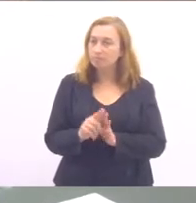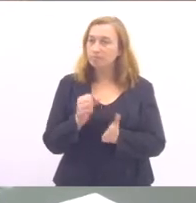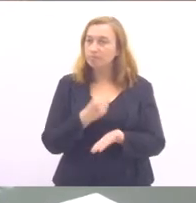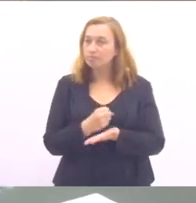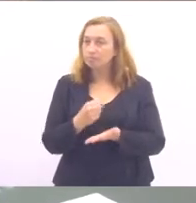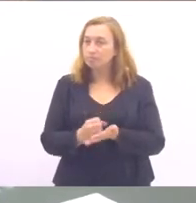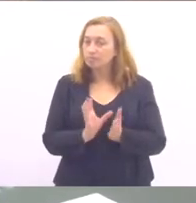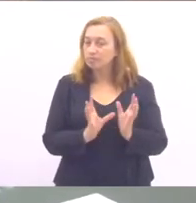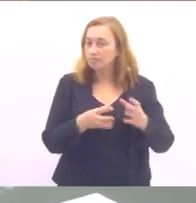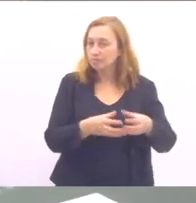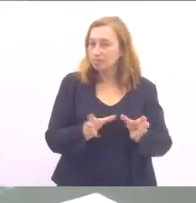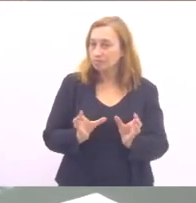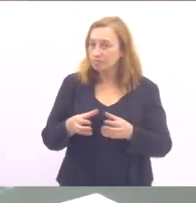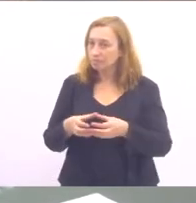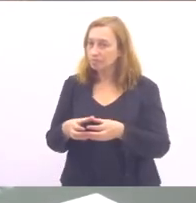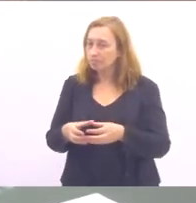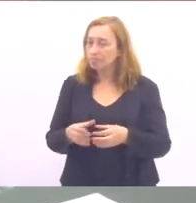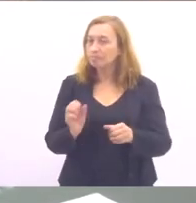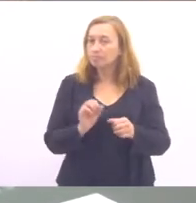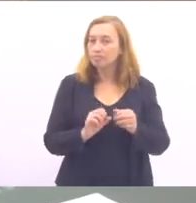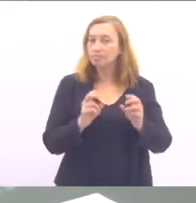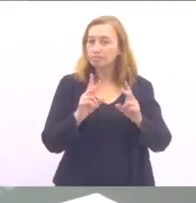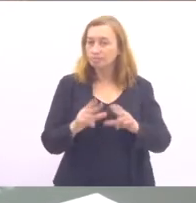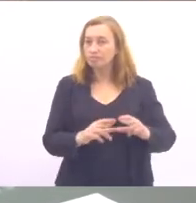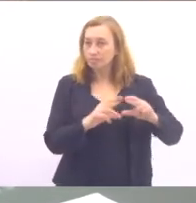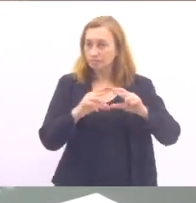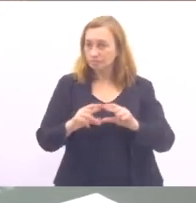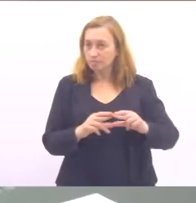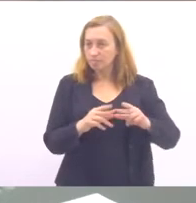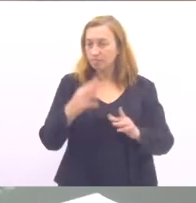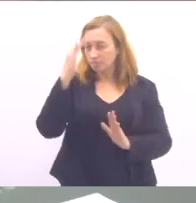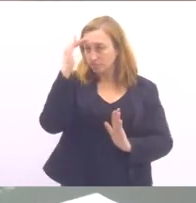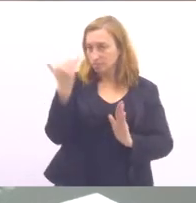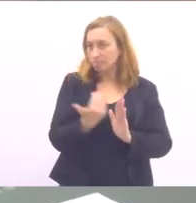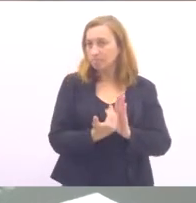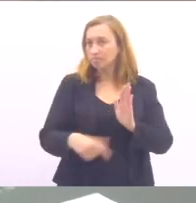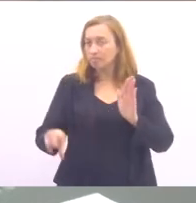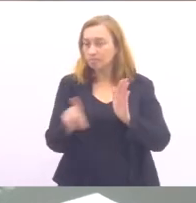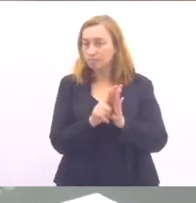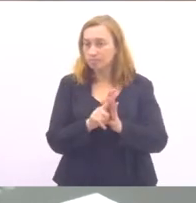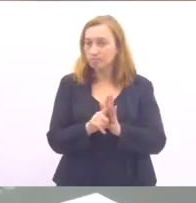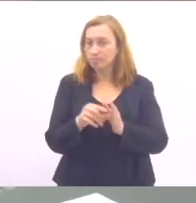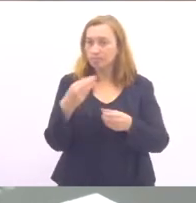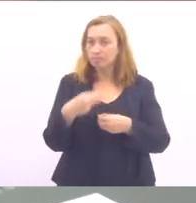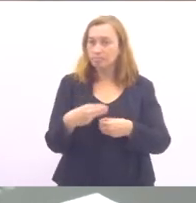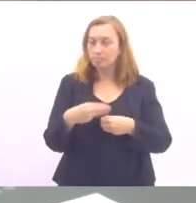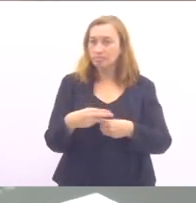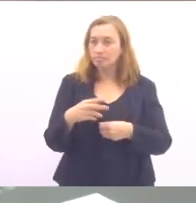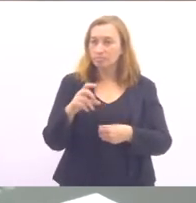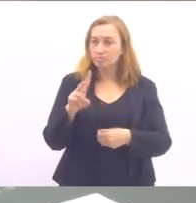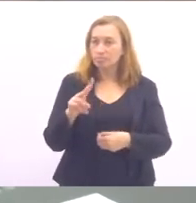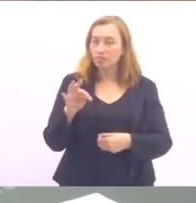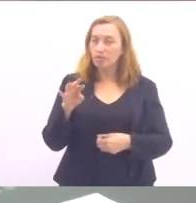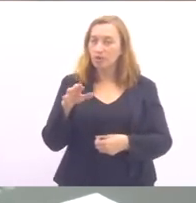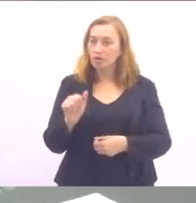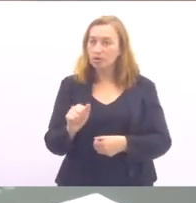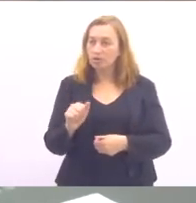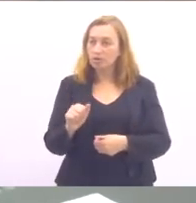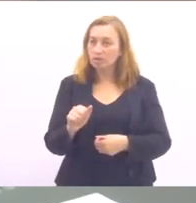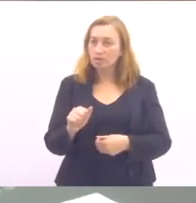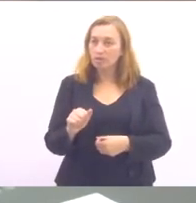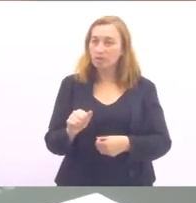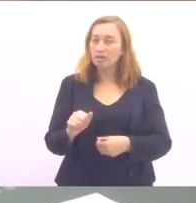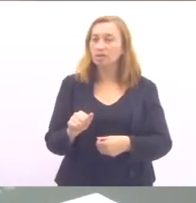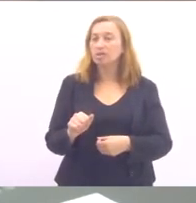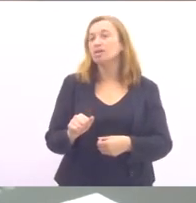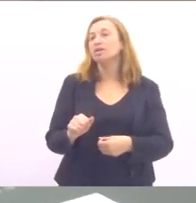contratação de cooperativas para fazerem coleta seletiva, como manda a Lei 12.305, é o município de Volta Redonda. Isto é